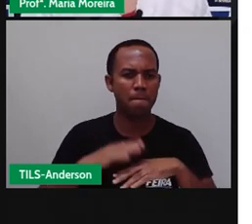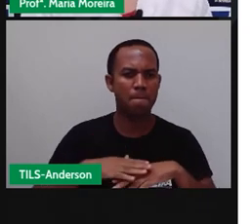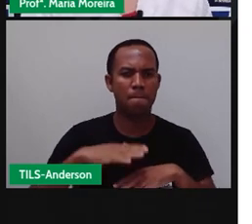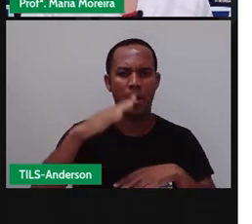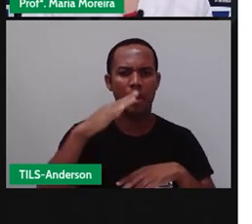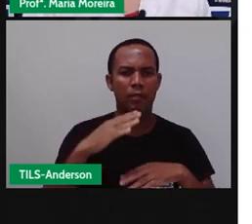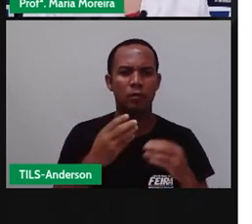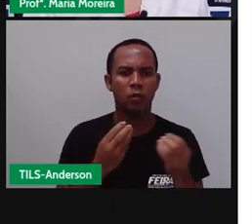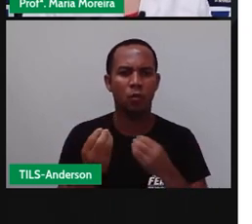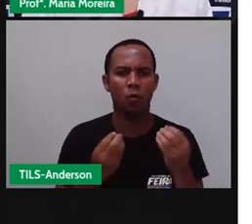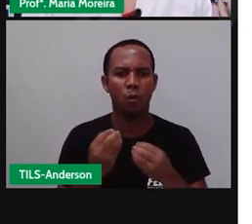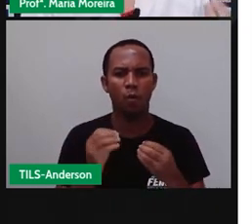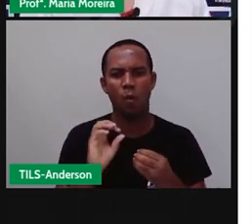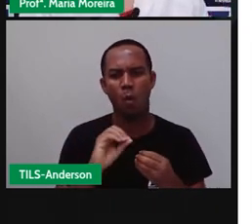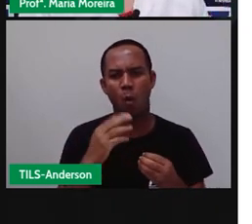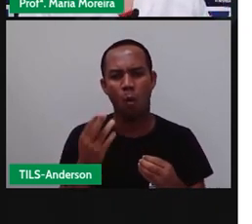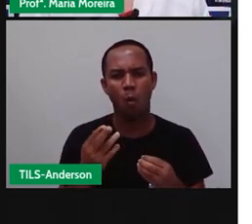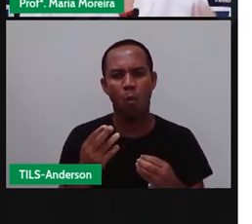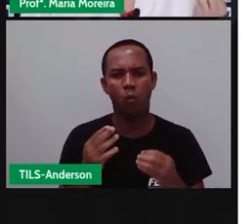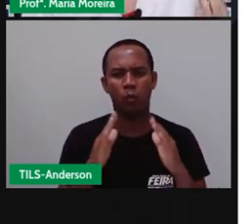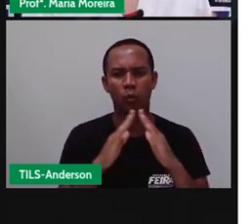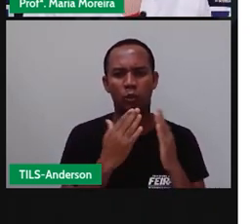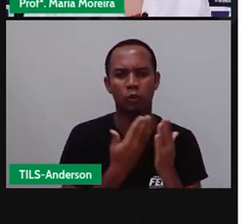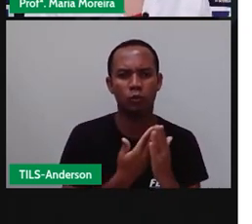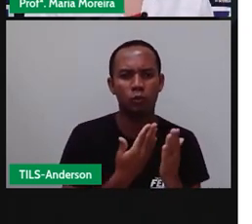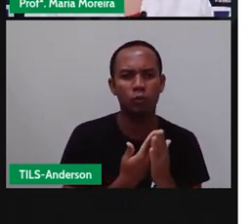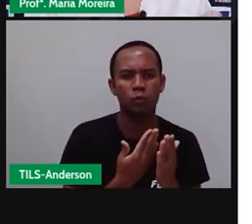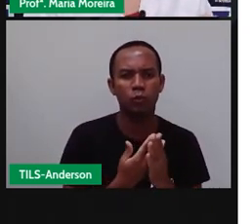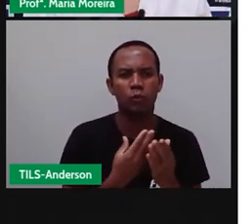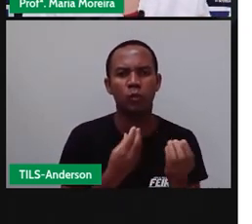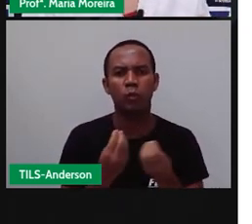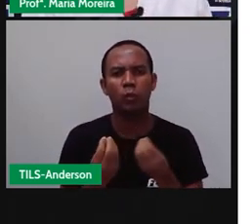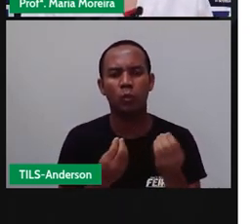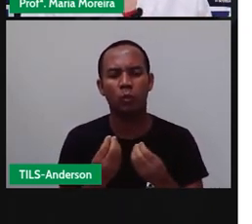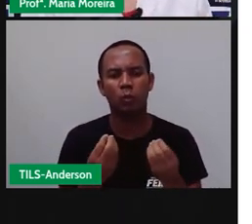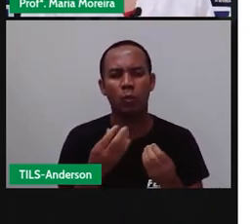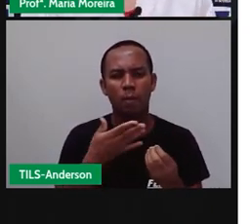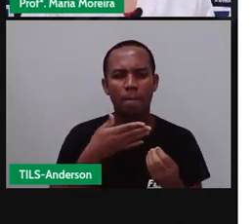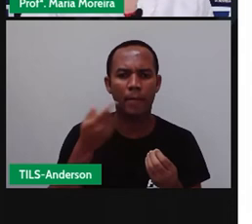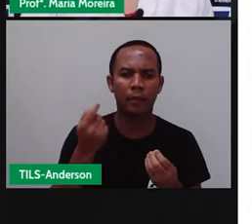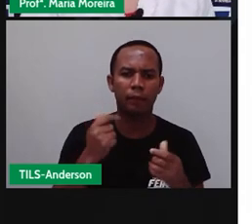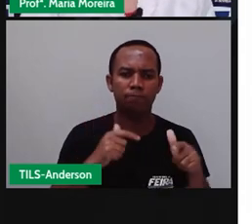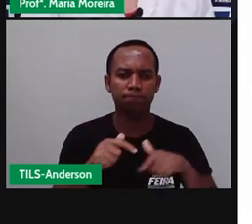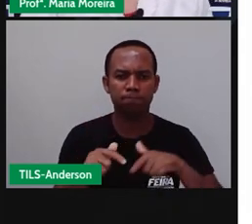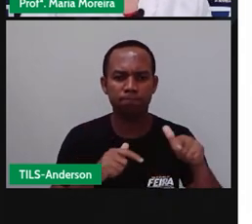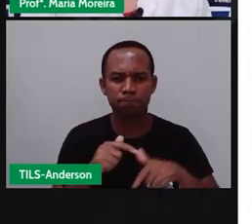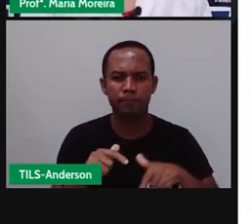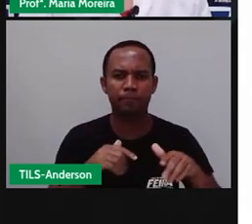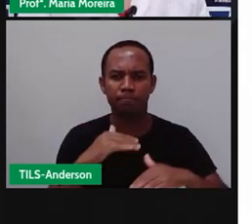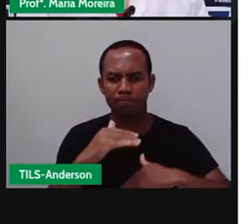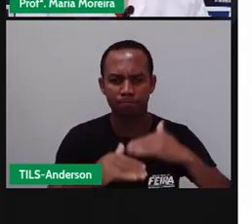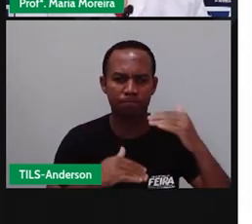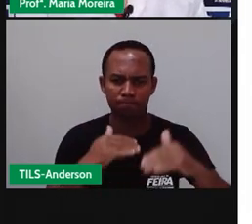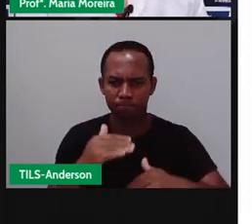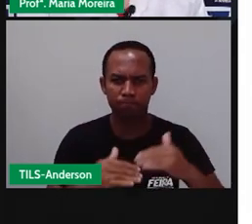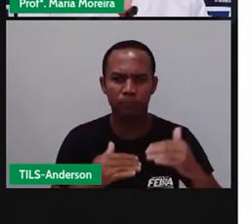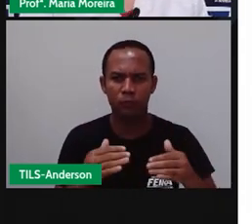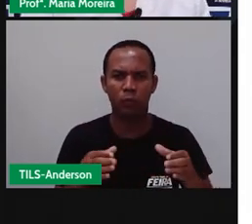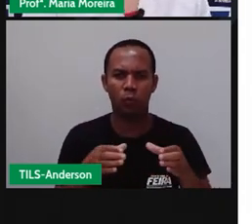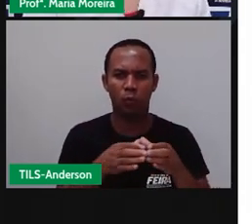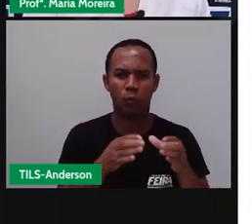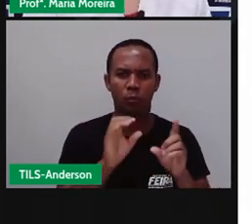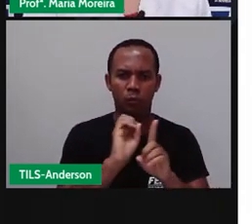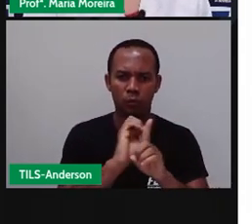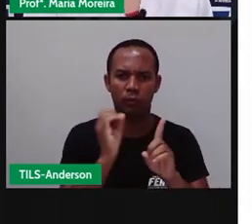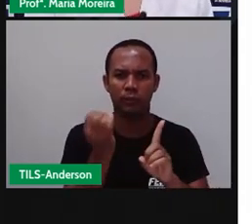profissional. Ou seja, uma atividade produtiva, profissional, que o indivíduo desempenha perante a sociedade onde ele